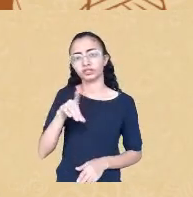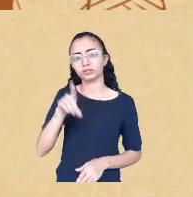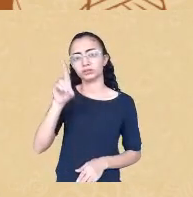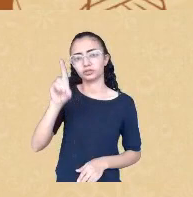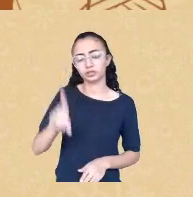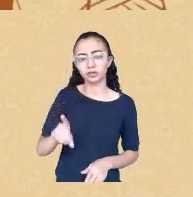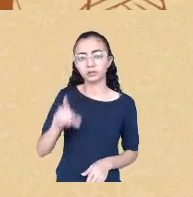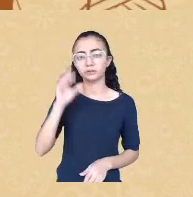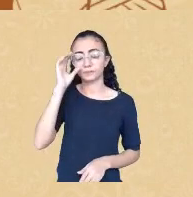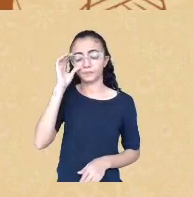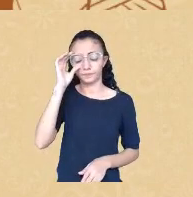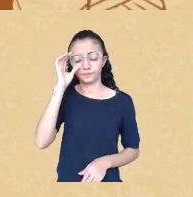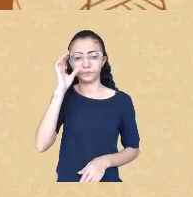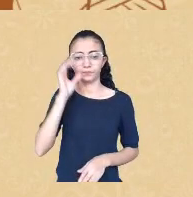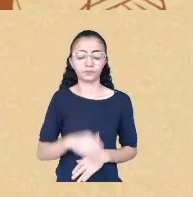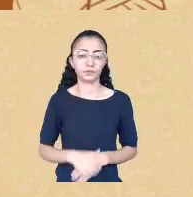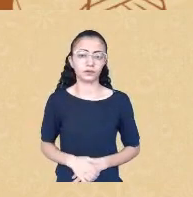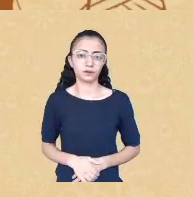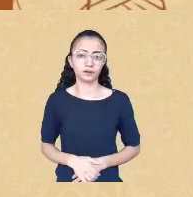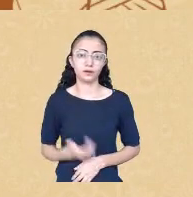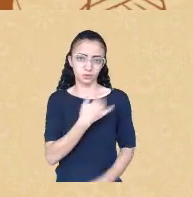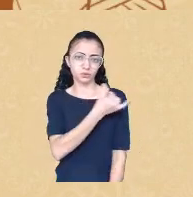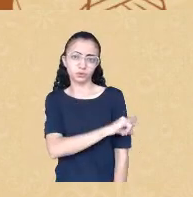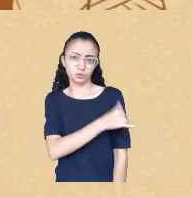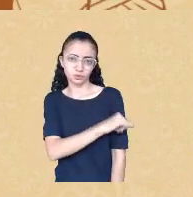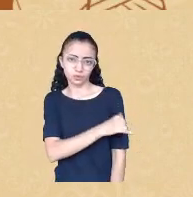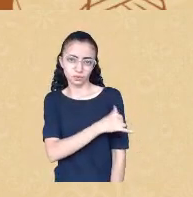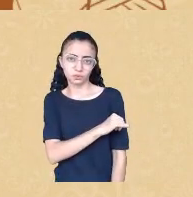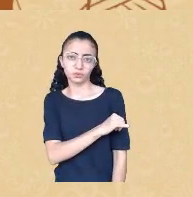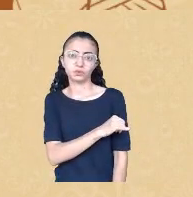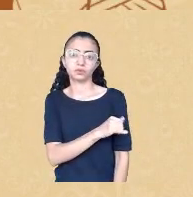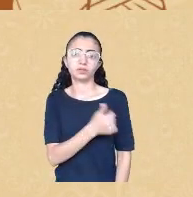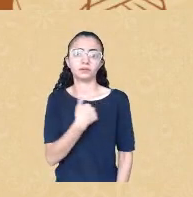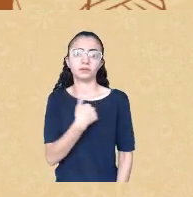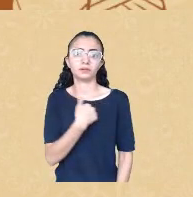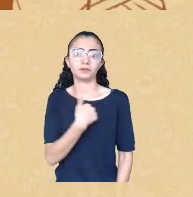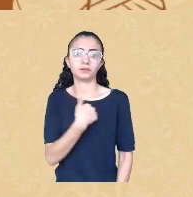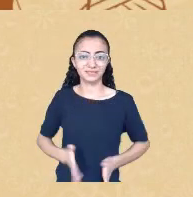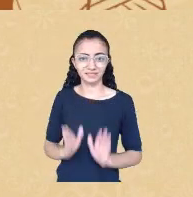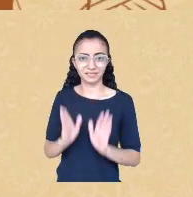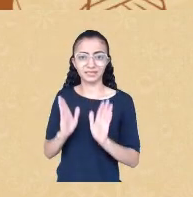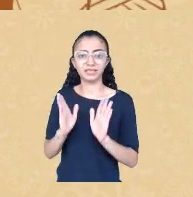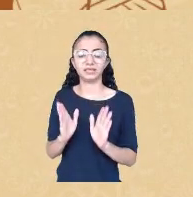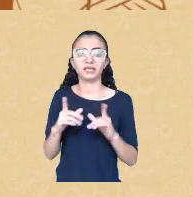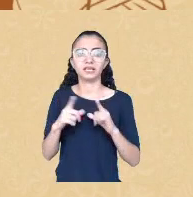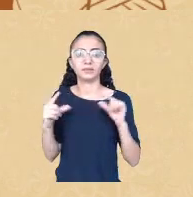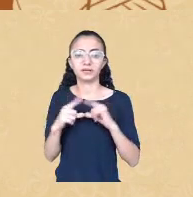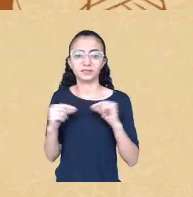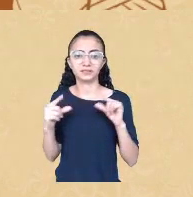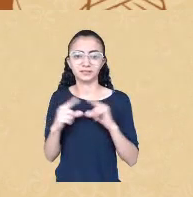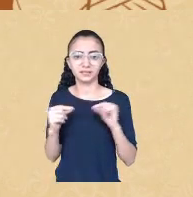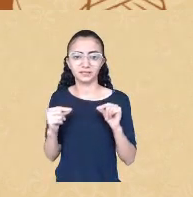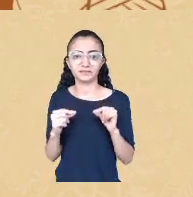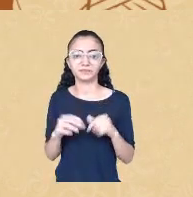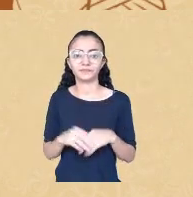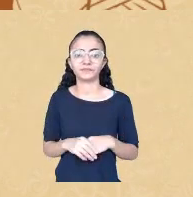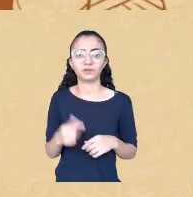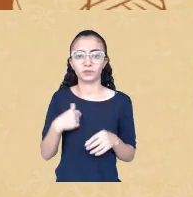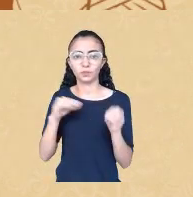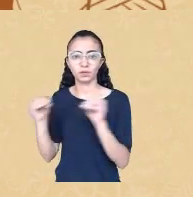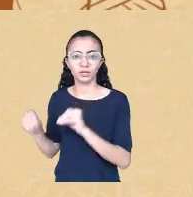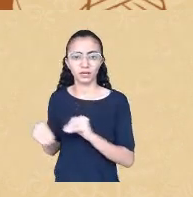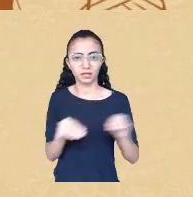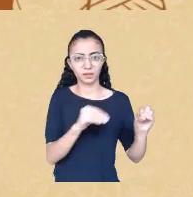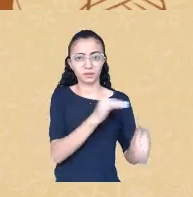Mas eu sou uma carioca nascida em Brasília, sou uma brasiliense, uma candanga, que vive no Rio. Então, assim, a